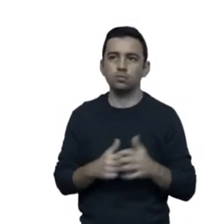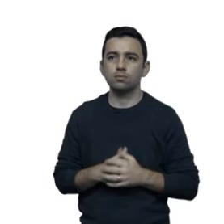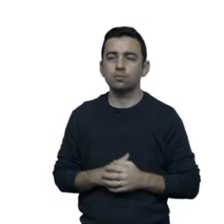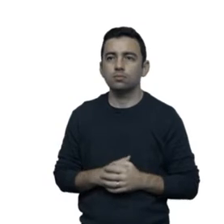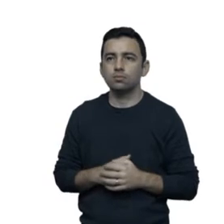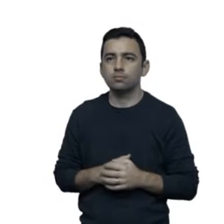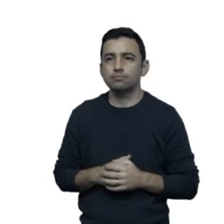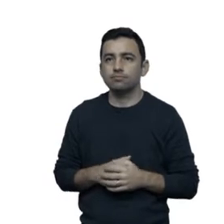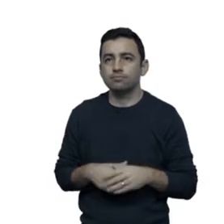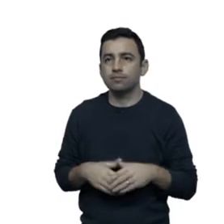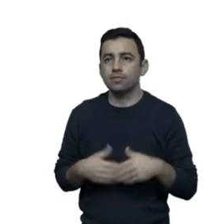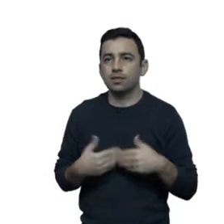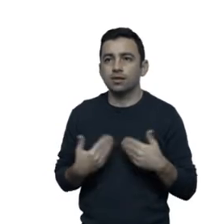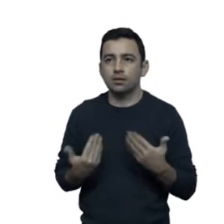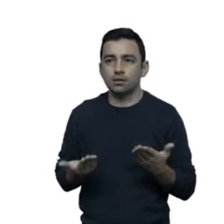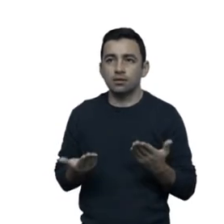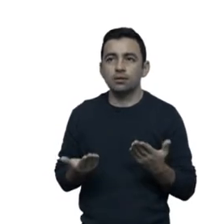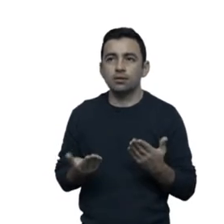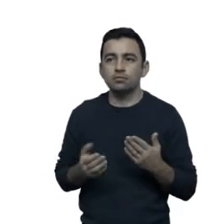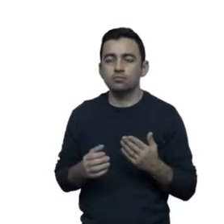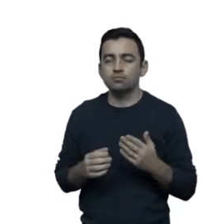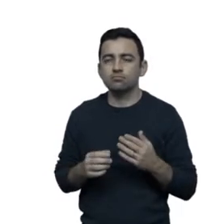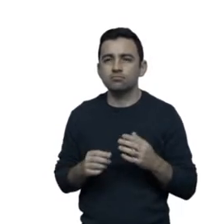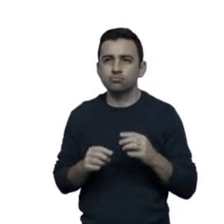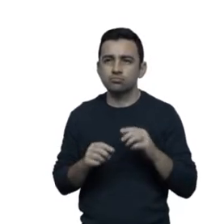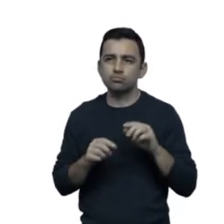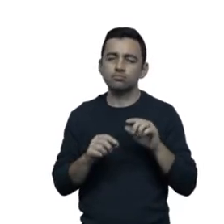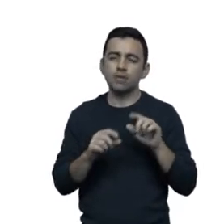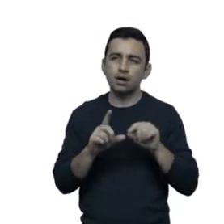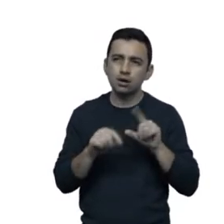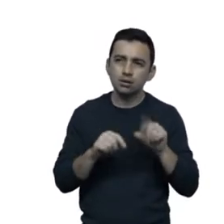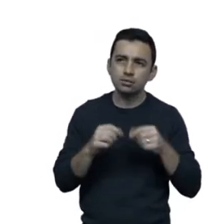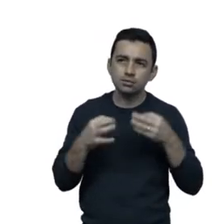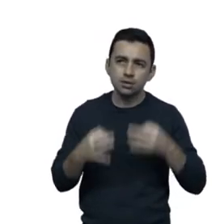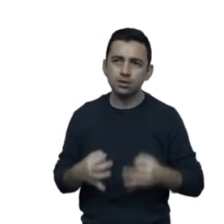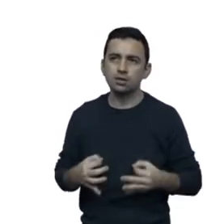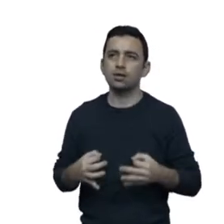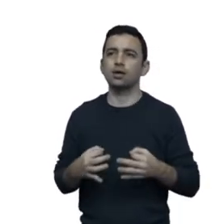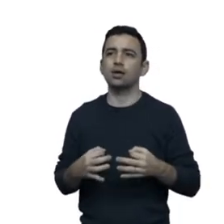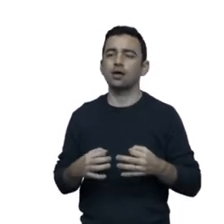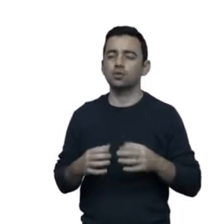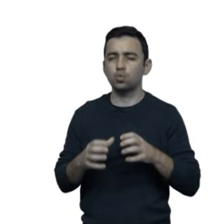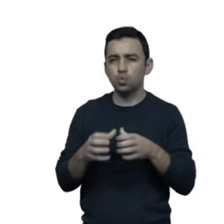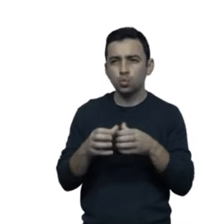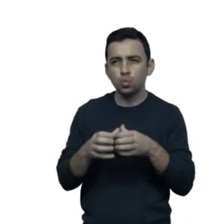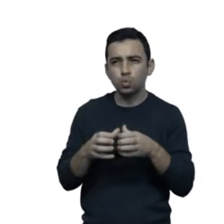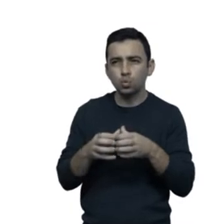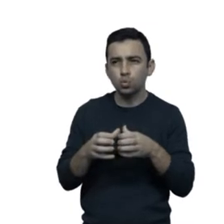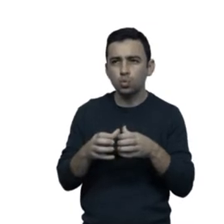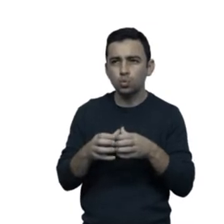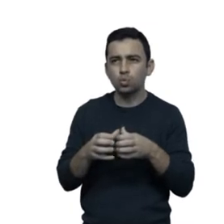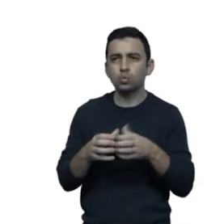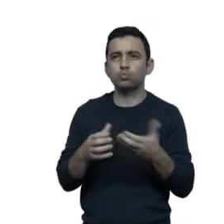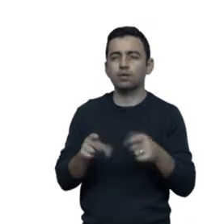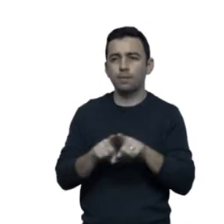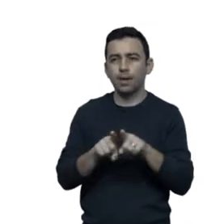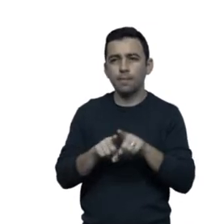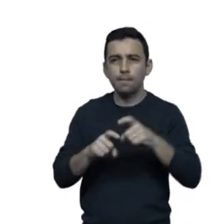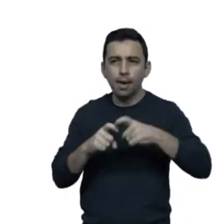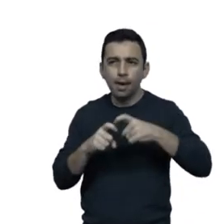Enfim, a coleta adequada, a equipe multidisciplinar, o médico treinado para isso, que tenha